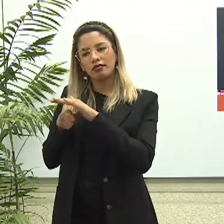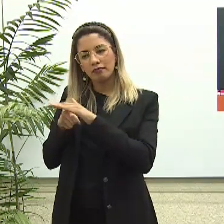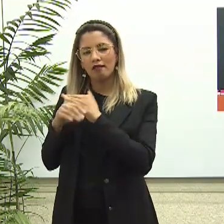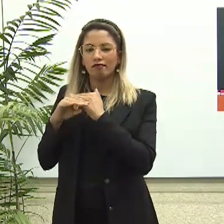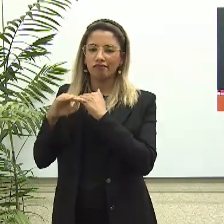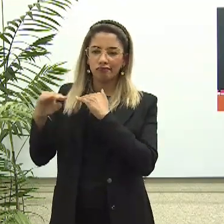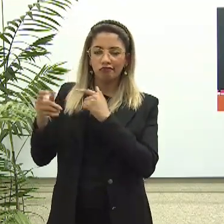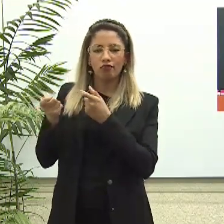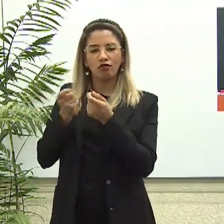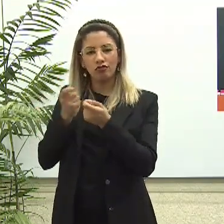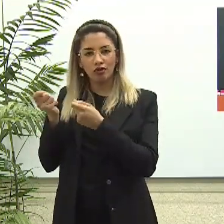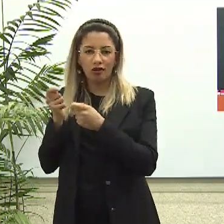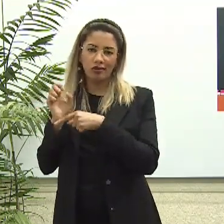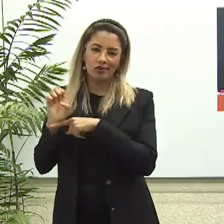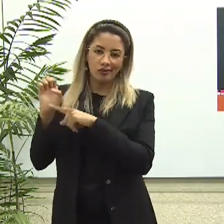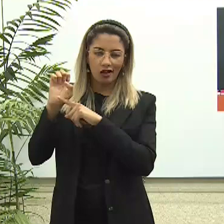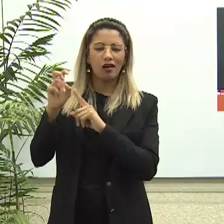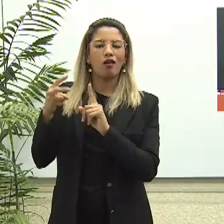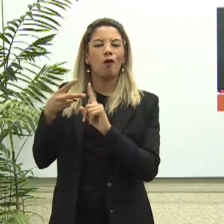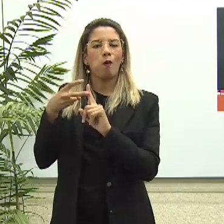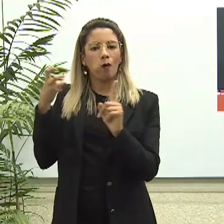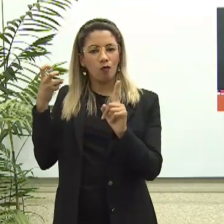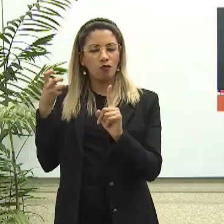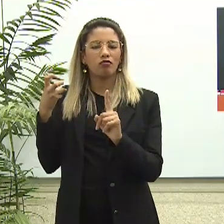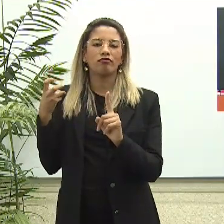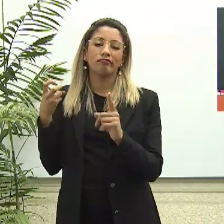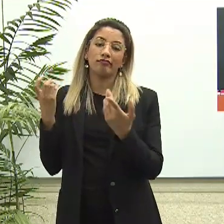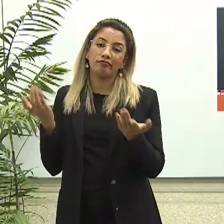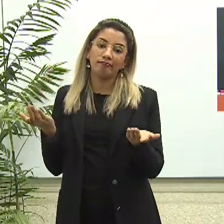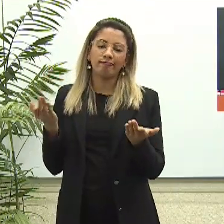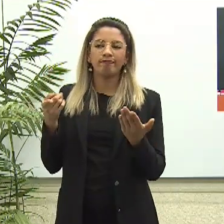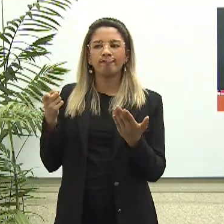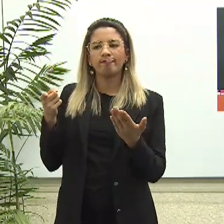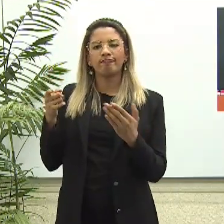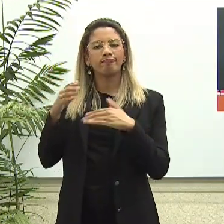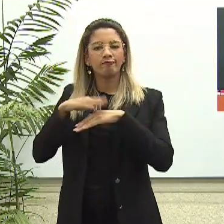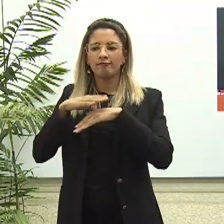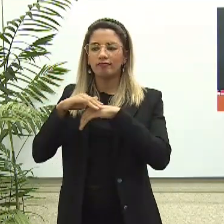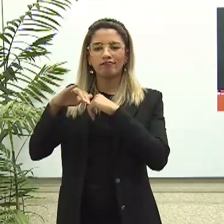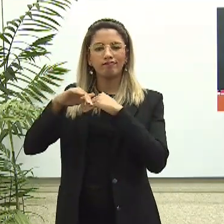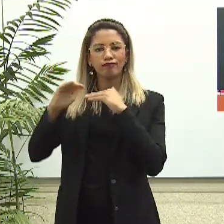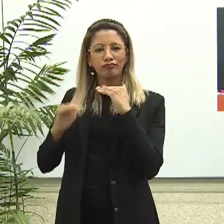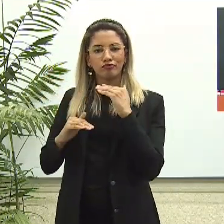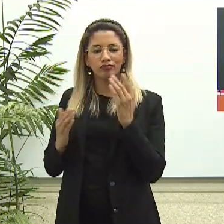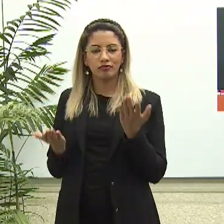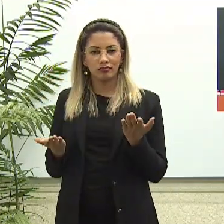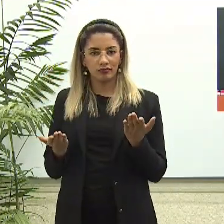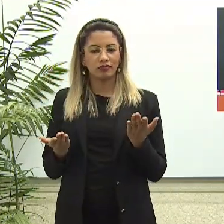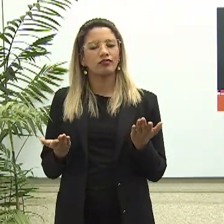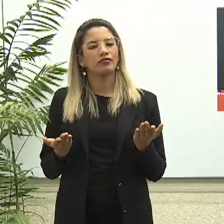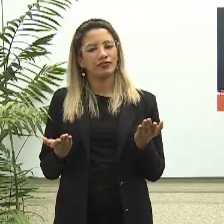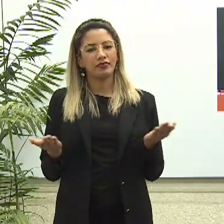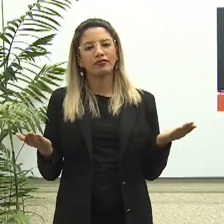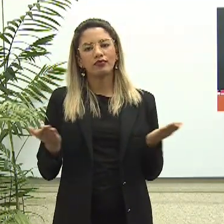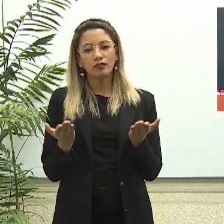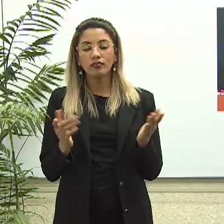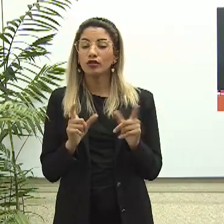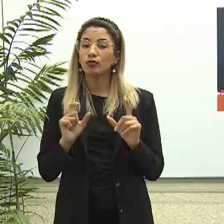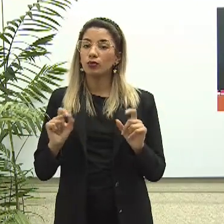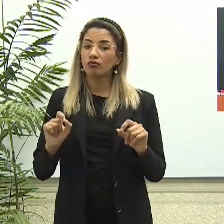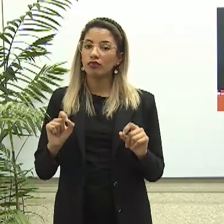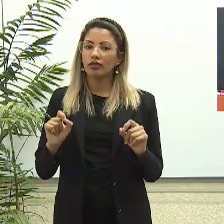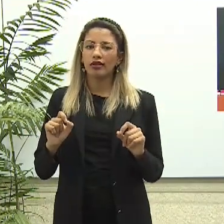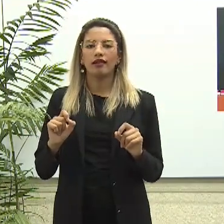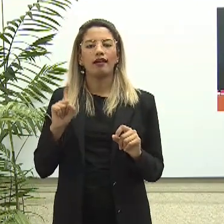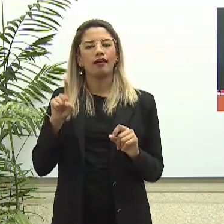financiamento de golpe de estado então eles eles desorganizam a cdao como hoje como uma uma grande articulação